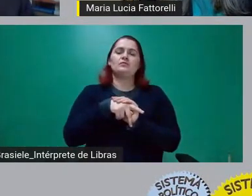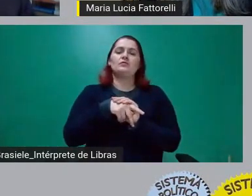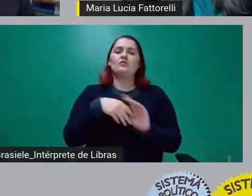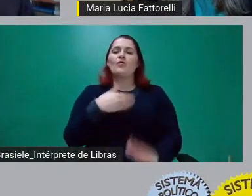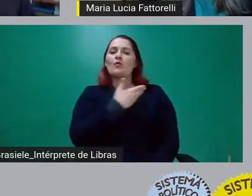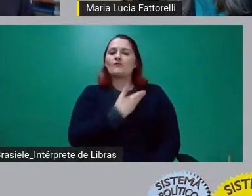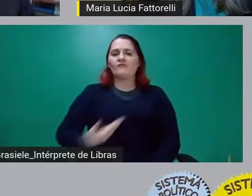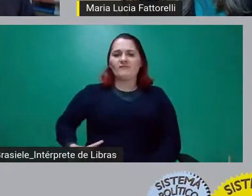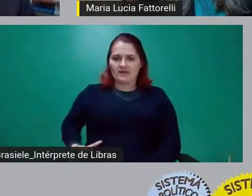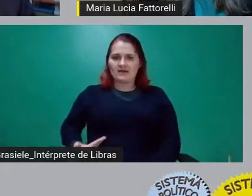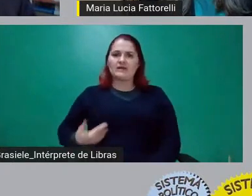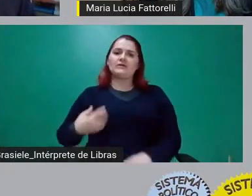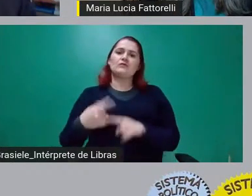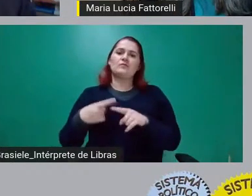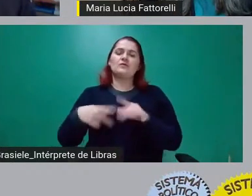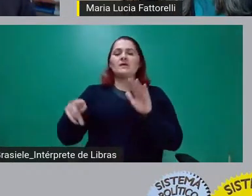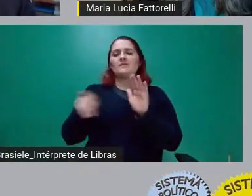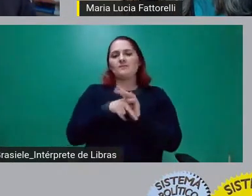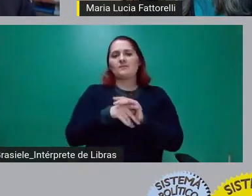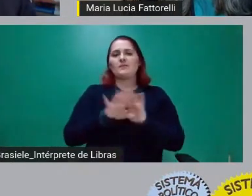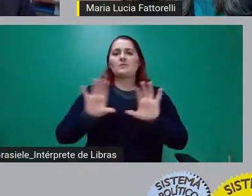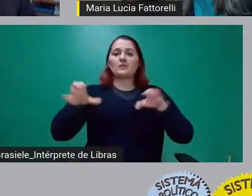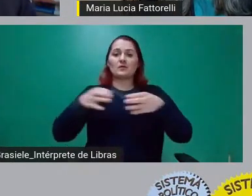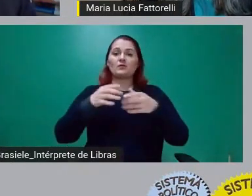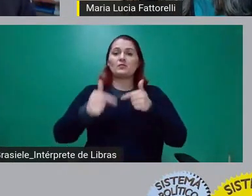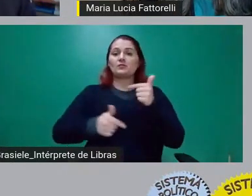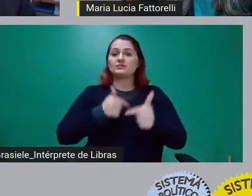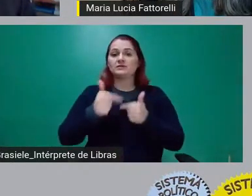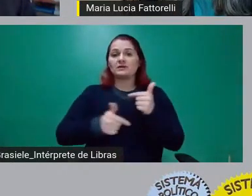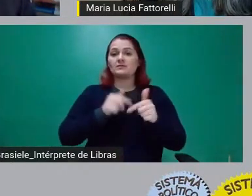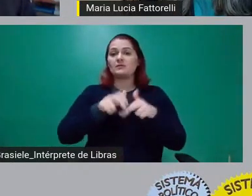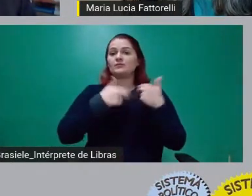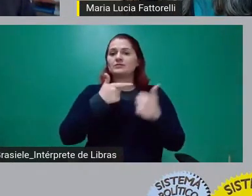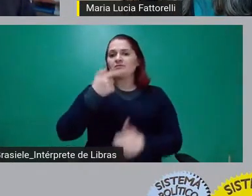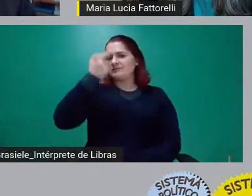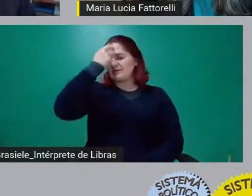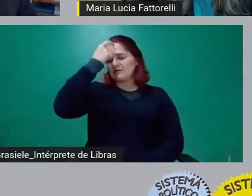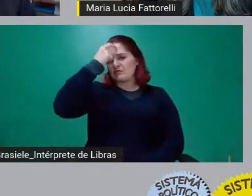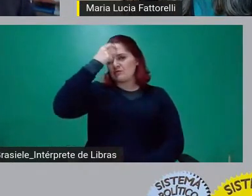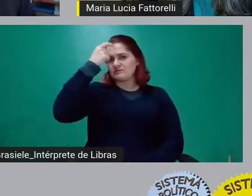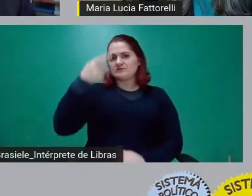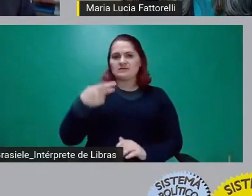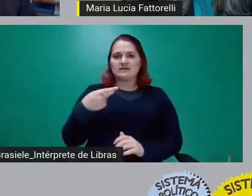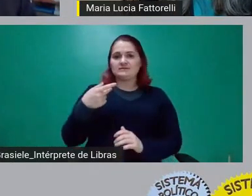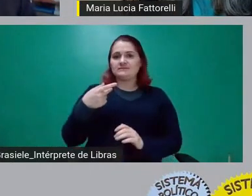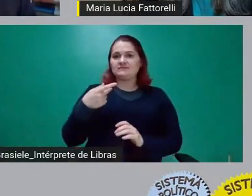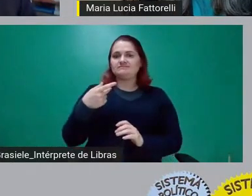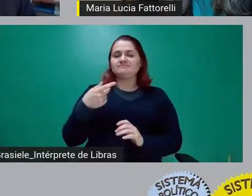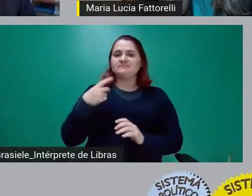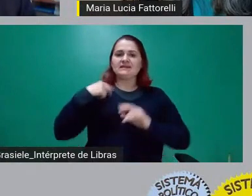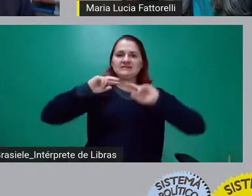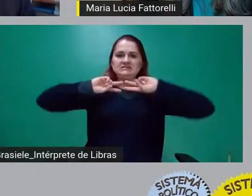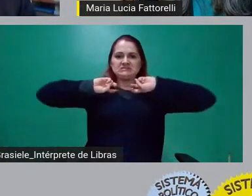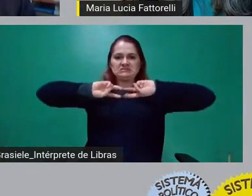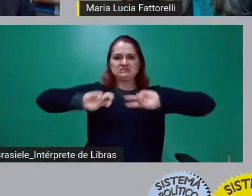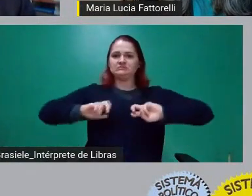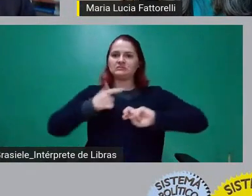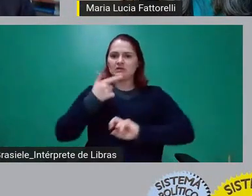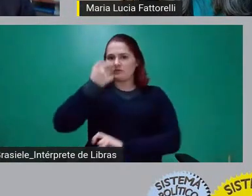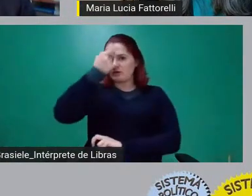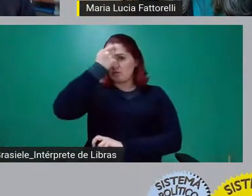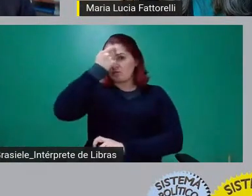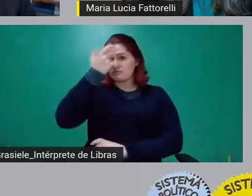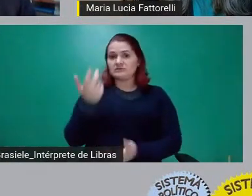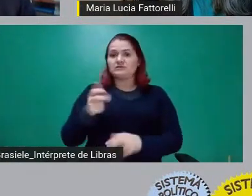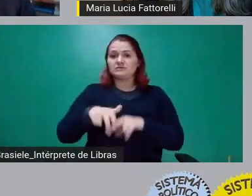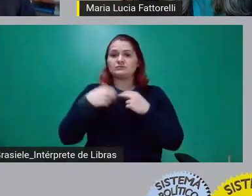governo, que é classe trabalhadora, mas não tem a consciência de classe que está sendo expropriado. E é fundamental, uma tarefa